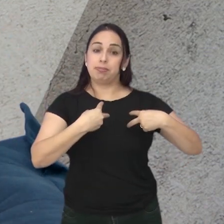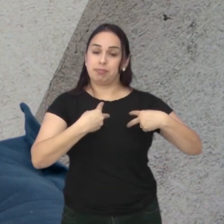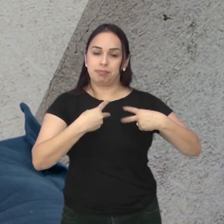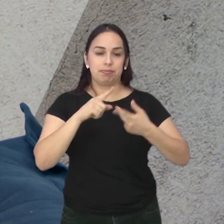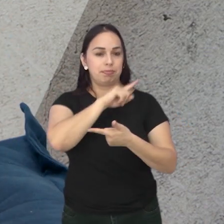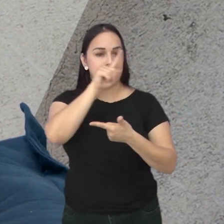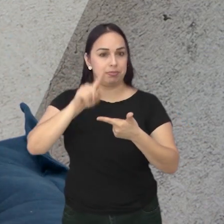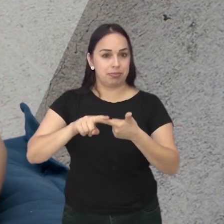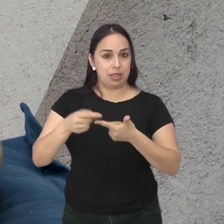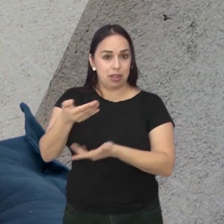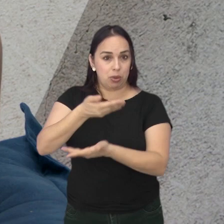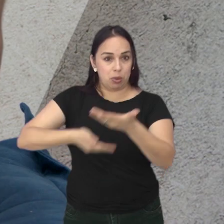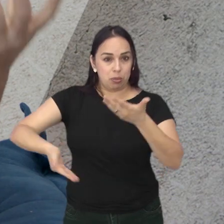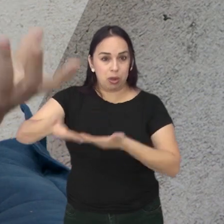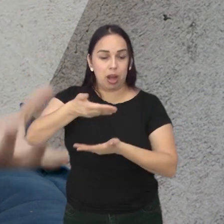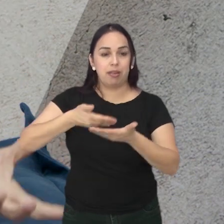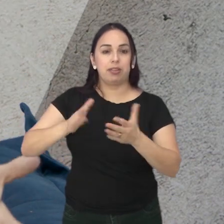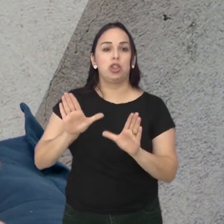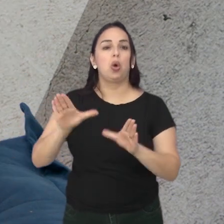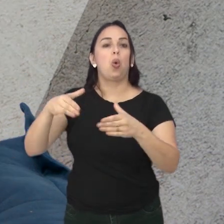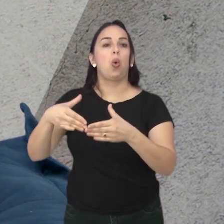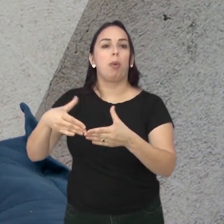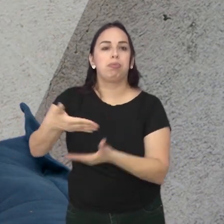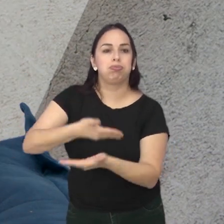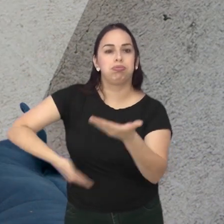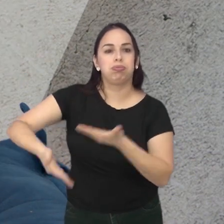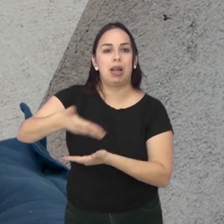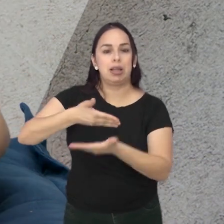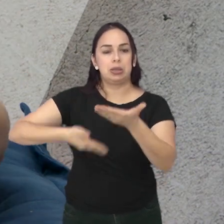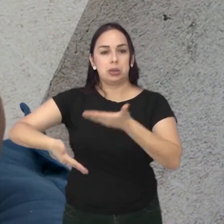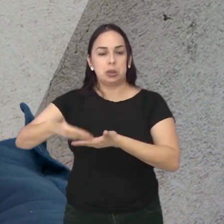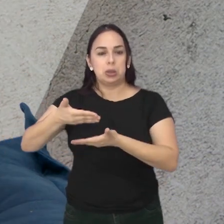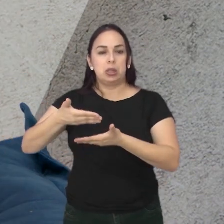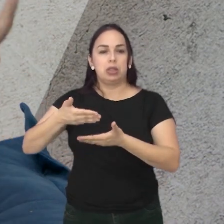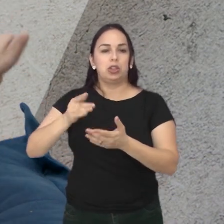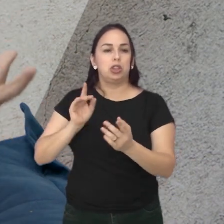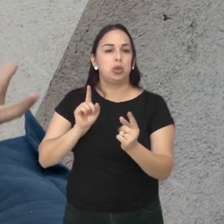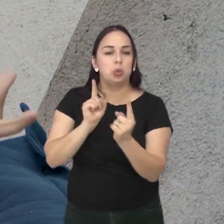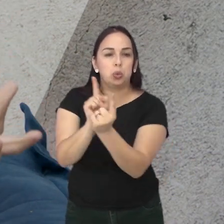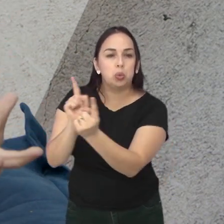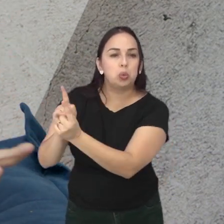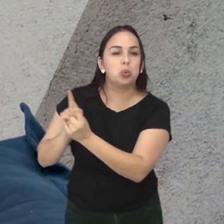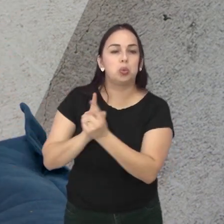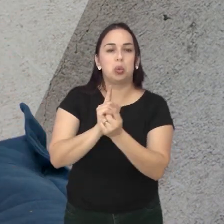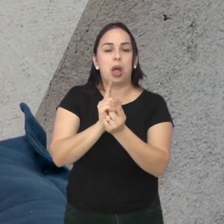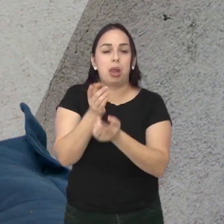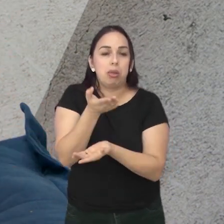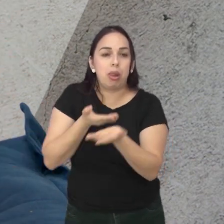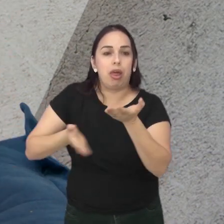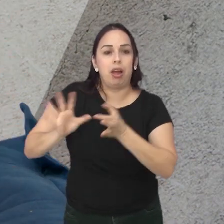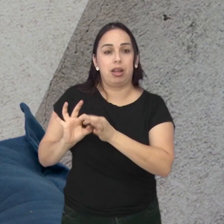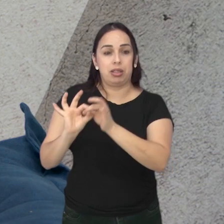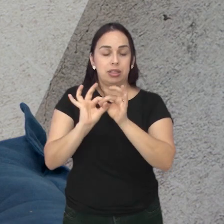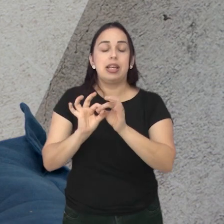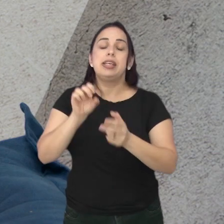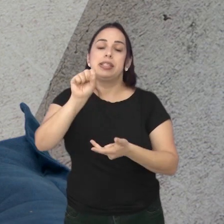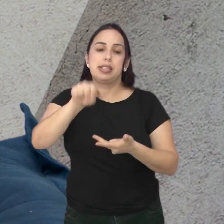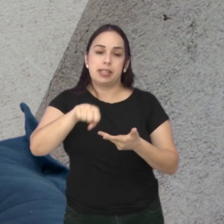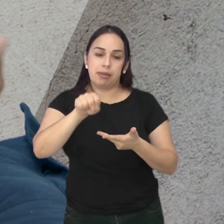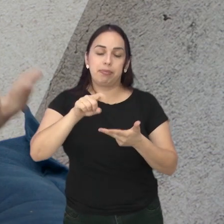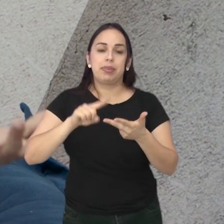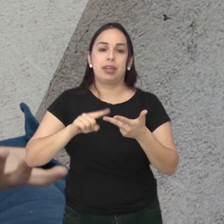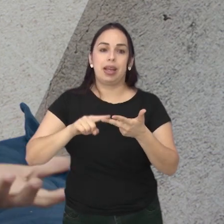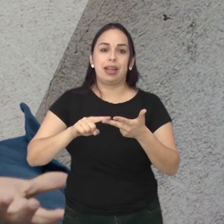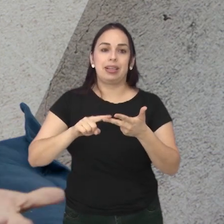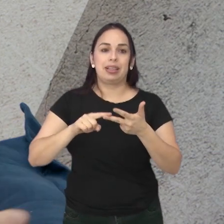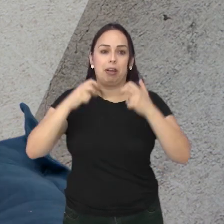autoconhecimento, do relacionamento em grupo, né? Muitas atividades coletivas e,